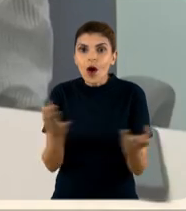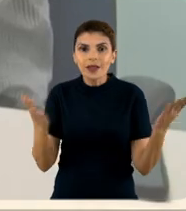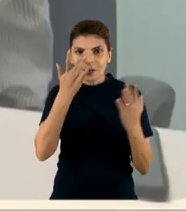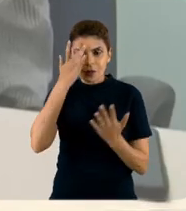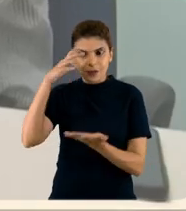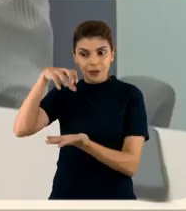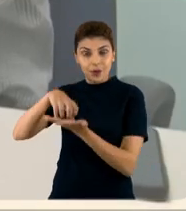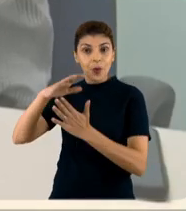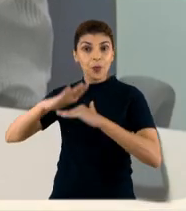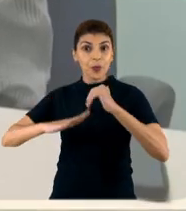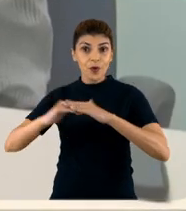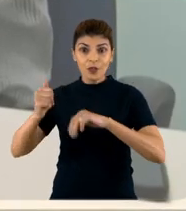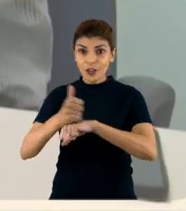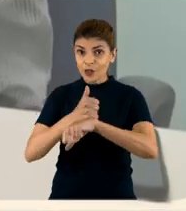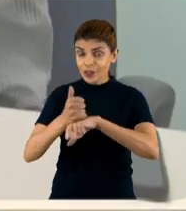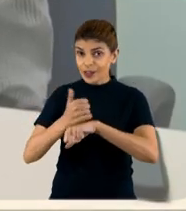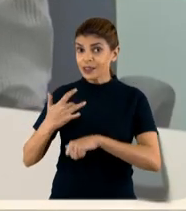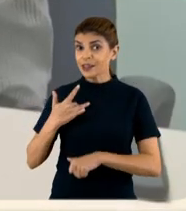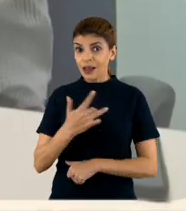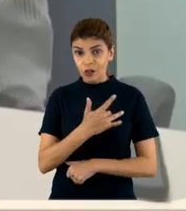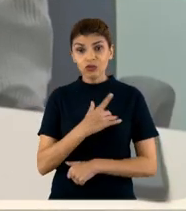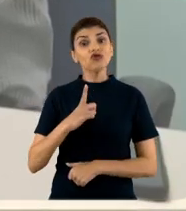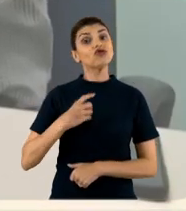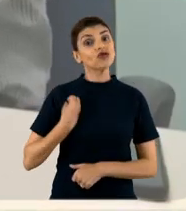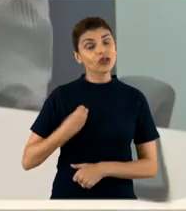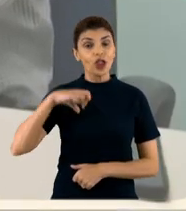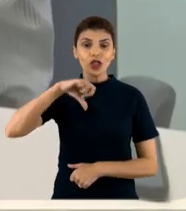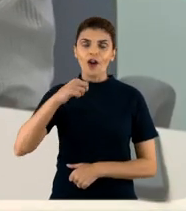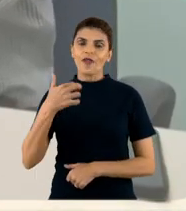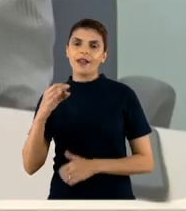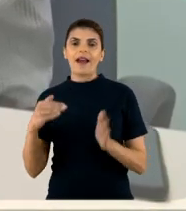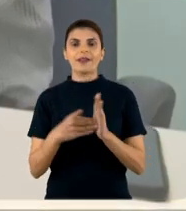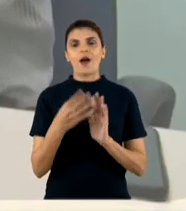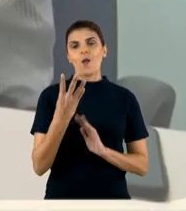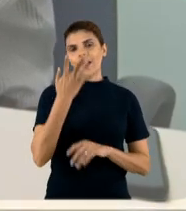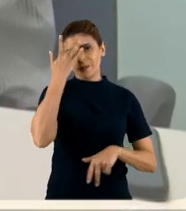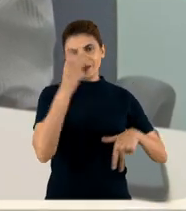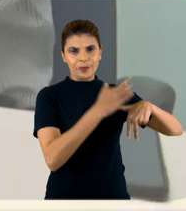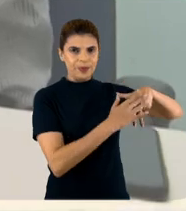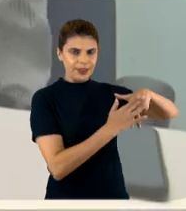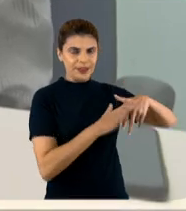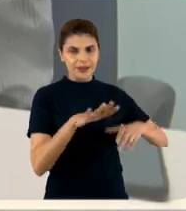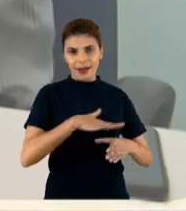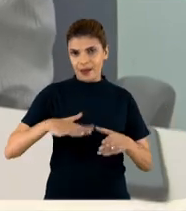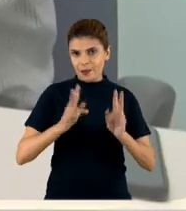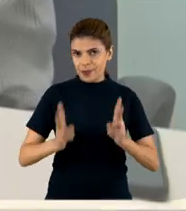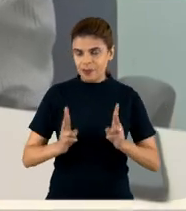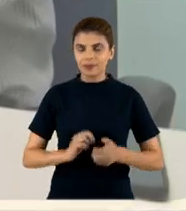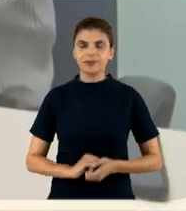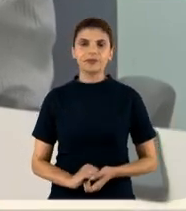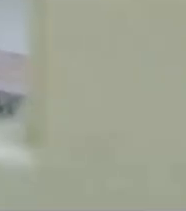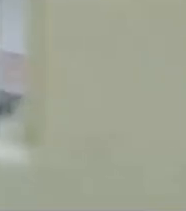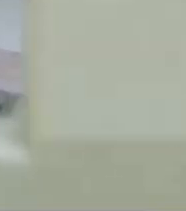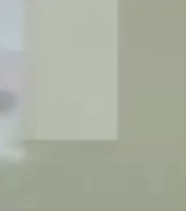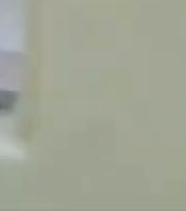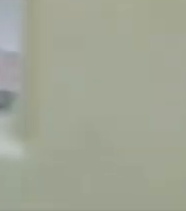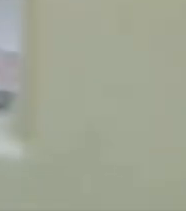para aquele agente, foi a infecção de 9 a 10 profissionais de saúde, mais 4 pacientes naquela mesma